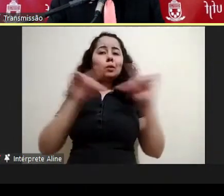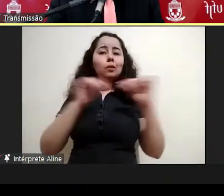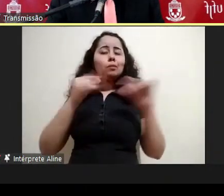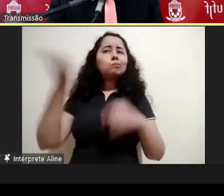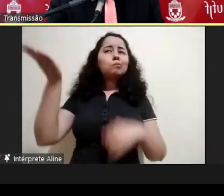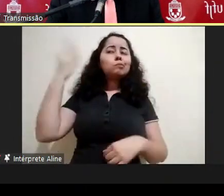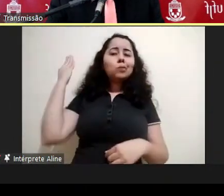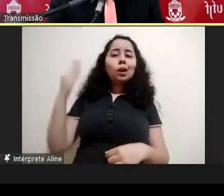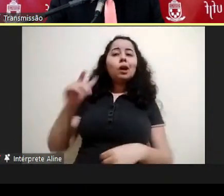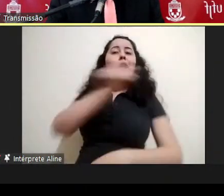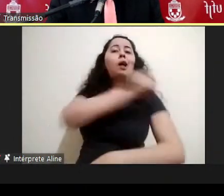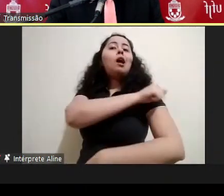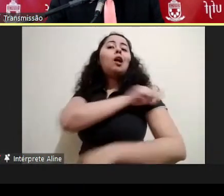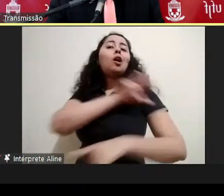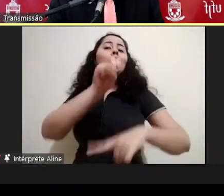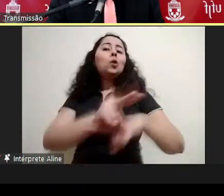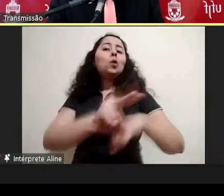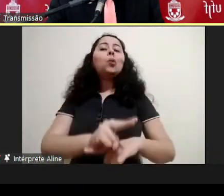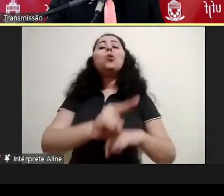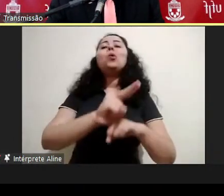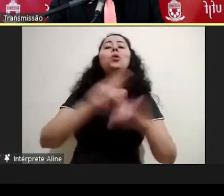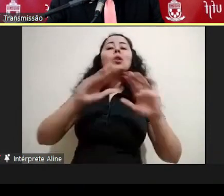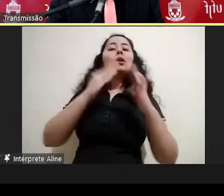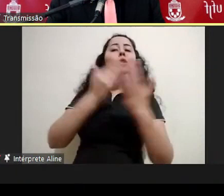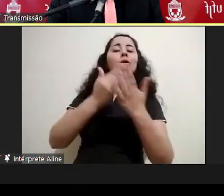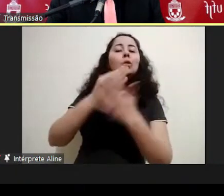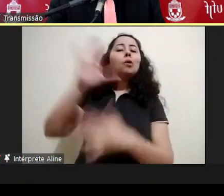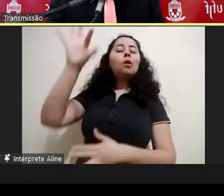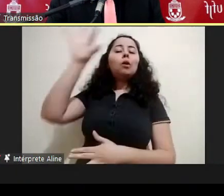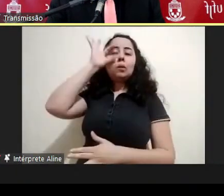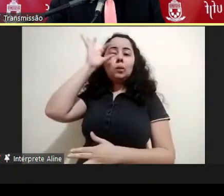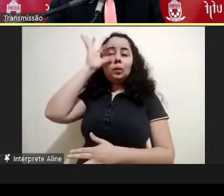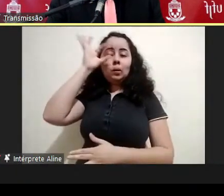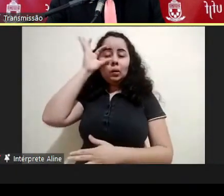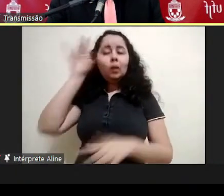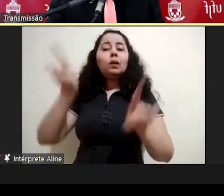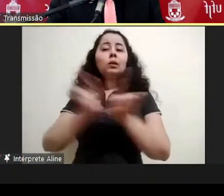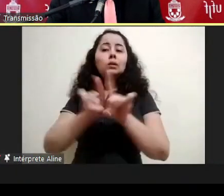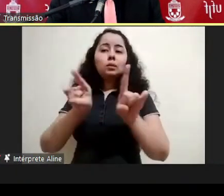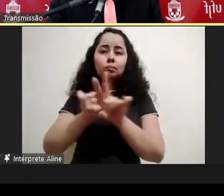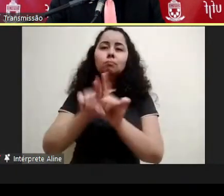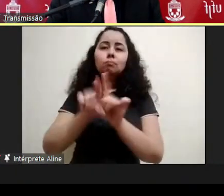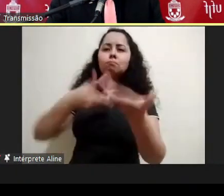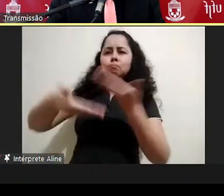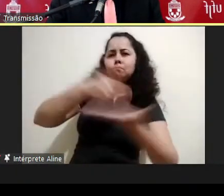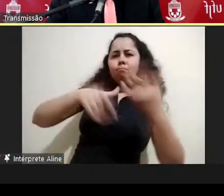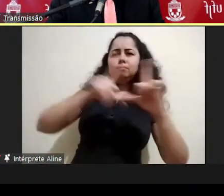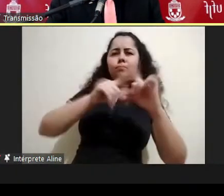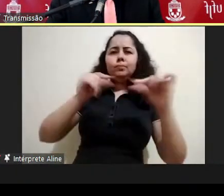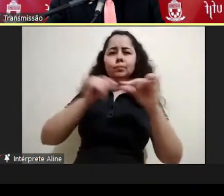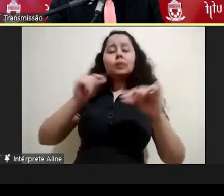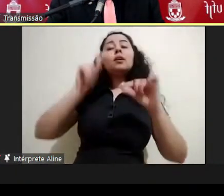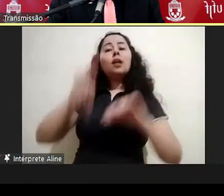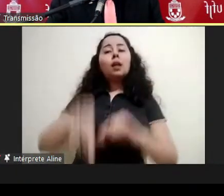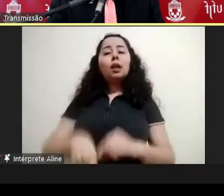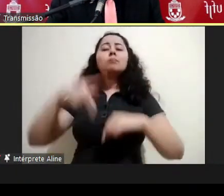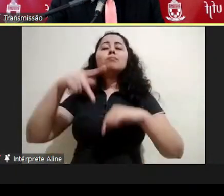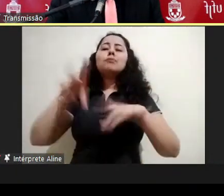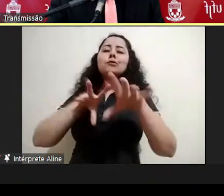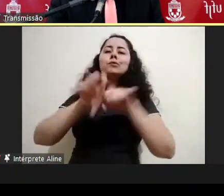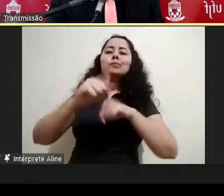23. Graduou-se em Comunicação pela UFJF, é especialista em Marketing pela Fundação Educacional Machado